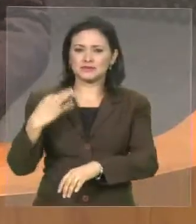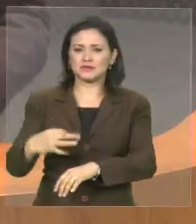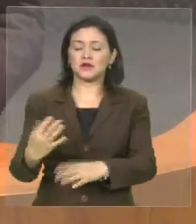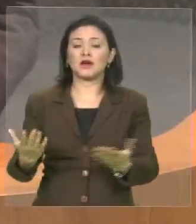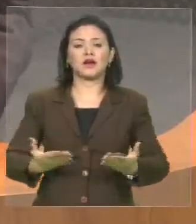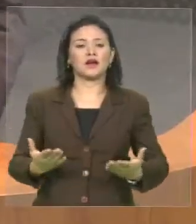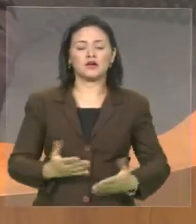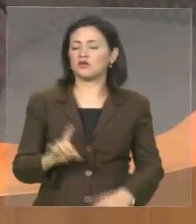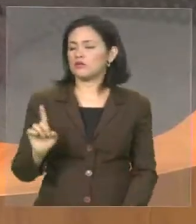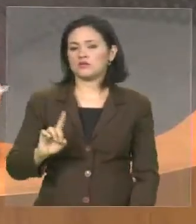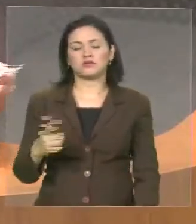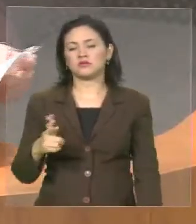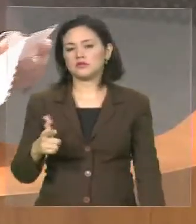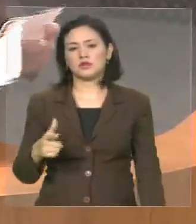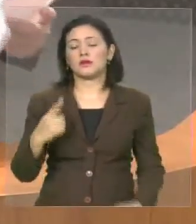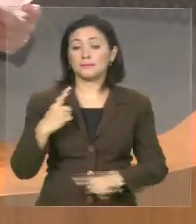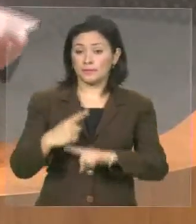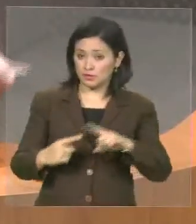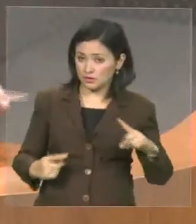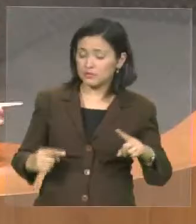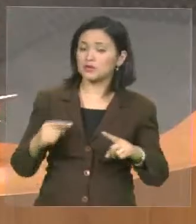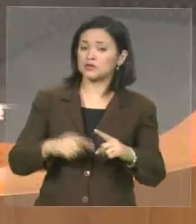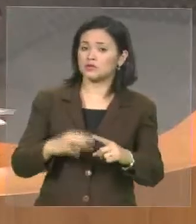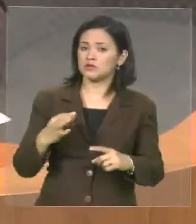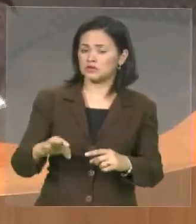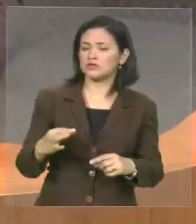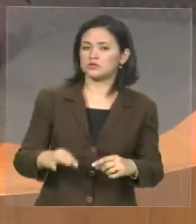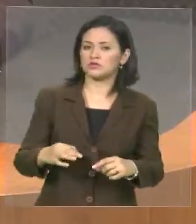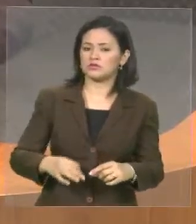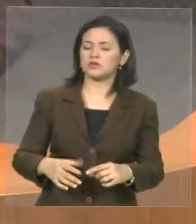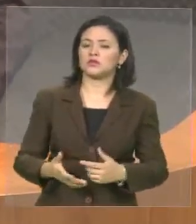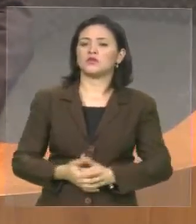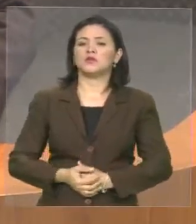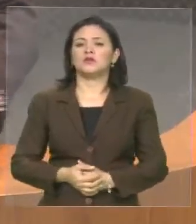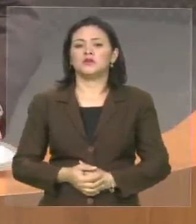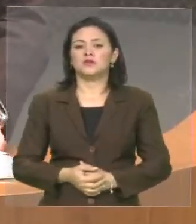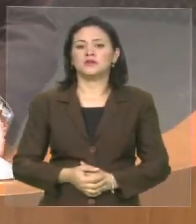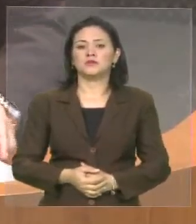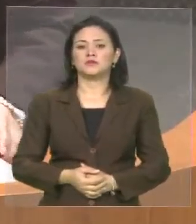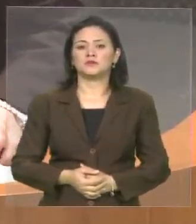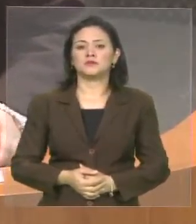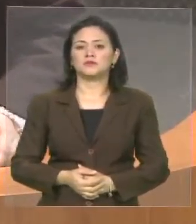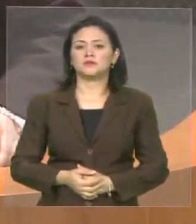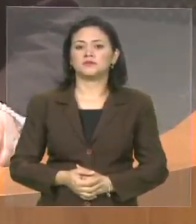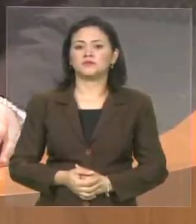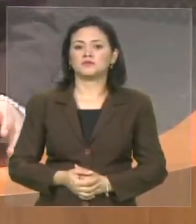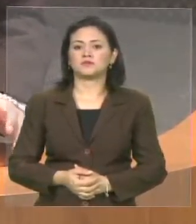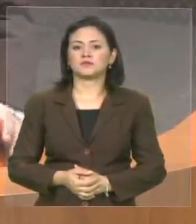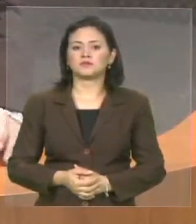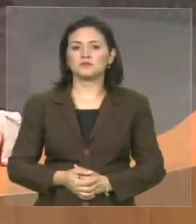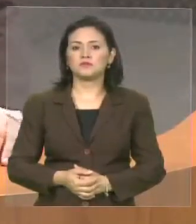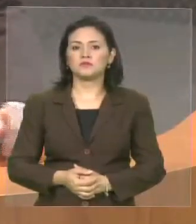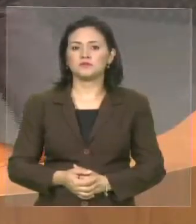não permitindo adentrar a pista e participando da corrida. Enfim, senhor